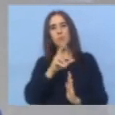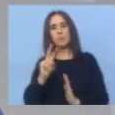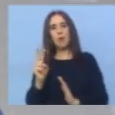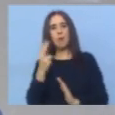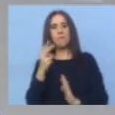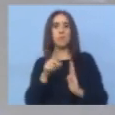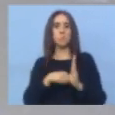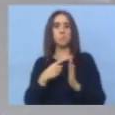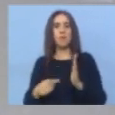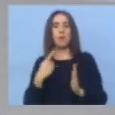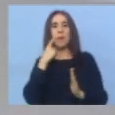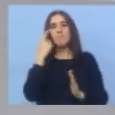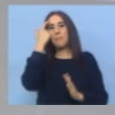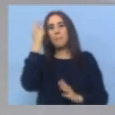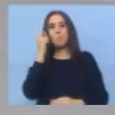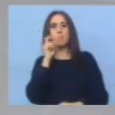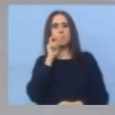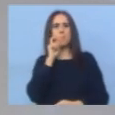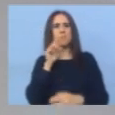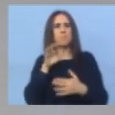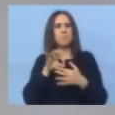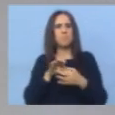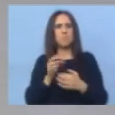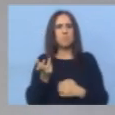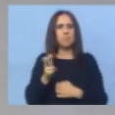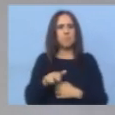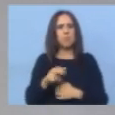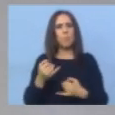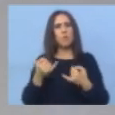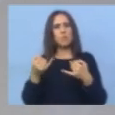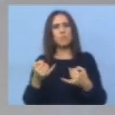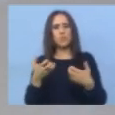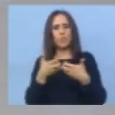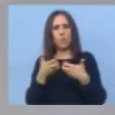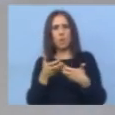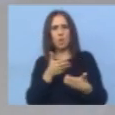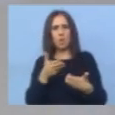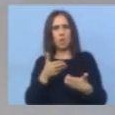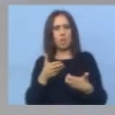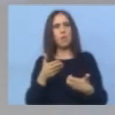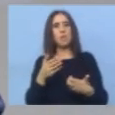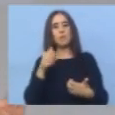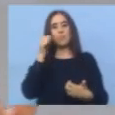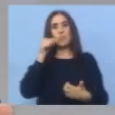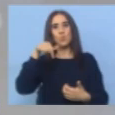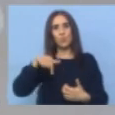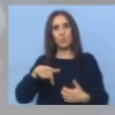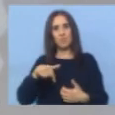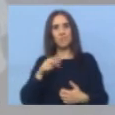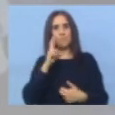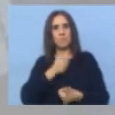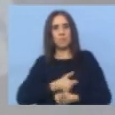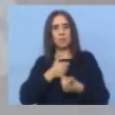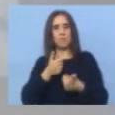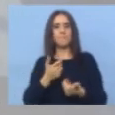por razões de segurança, sobretudo em Juba, porque foi depois dos combates na capital do Sudão do Sul. Portanto, é uma